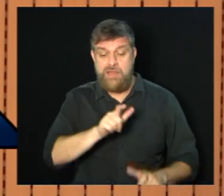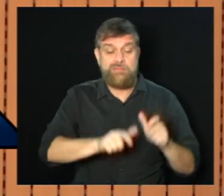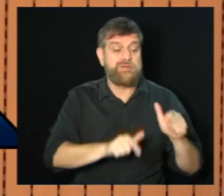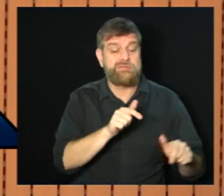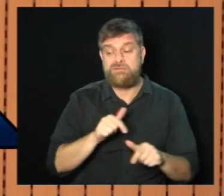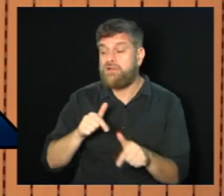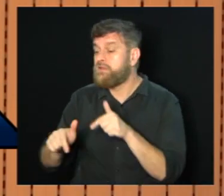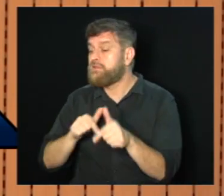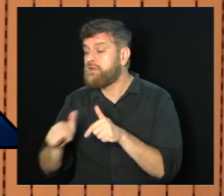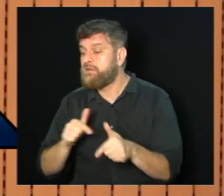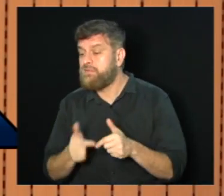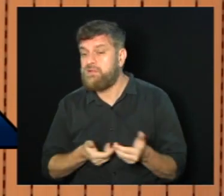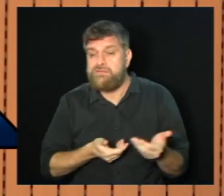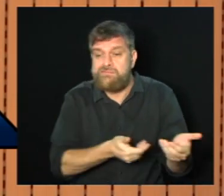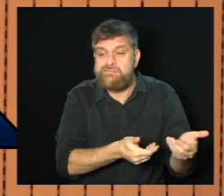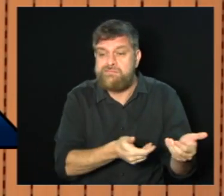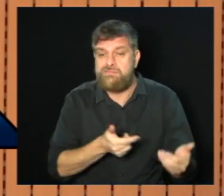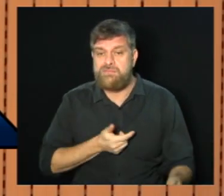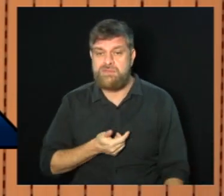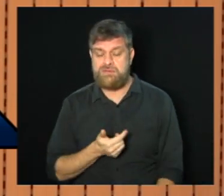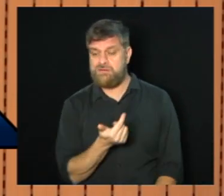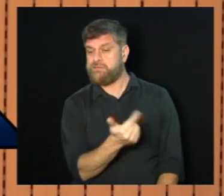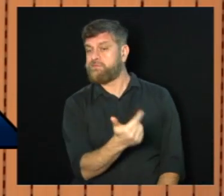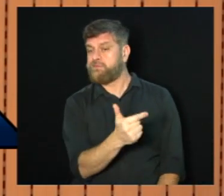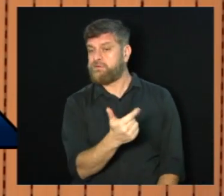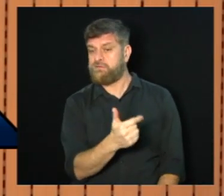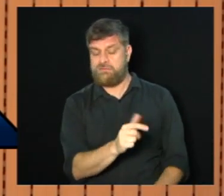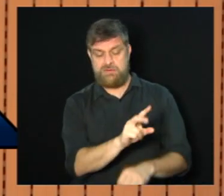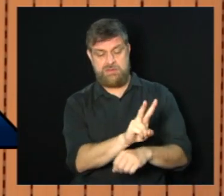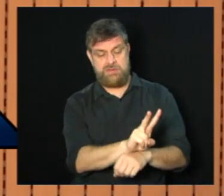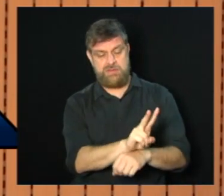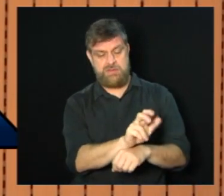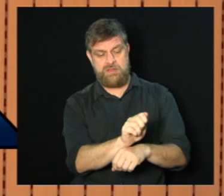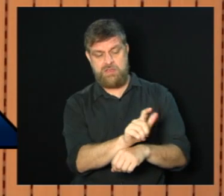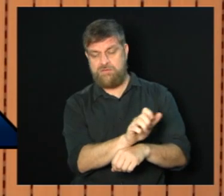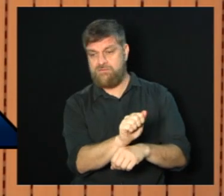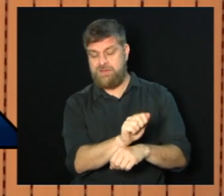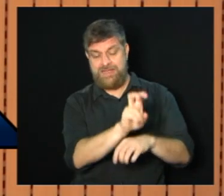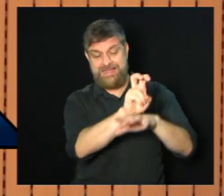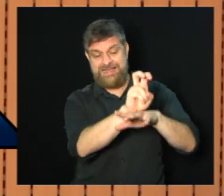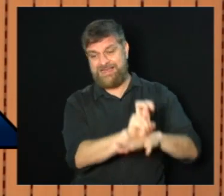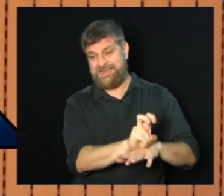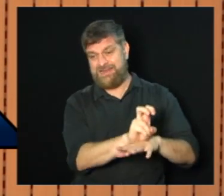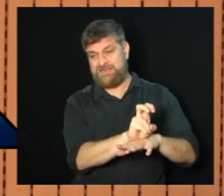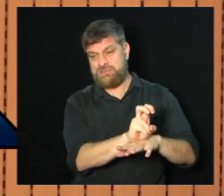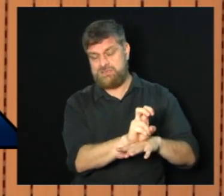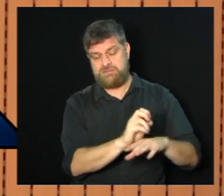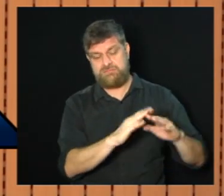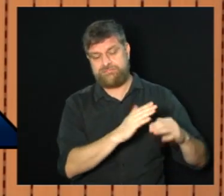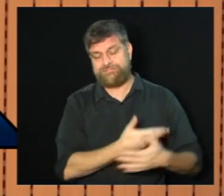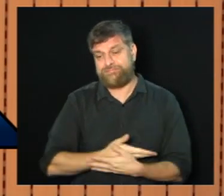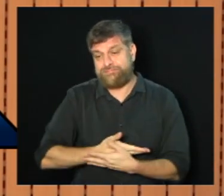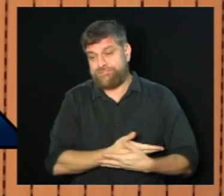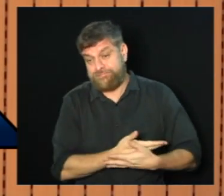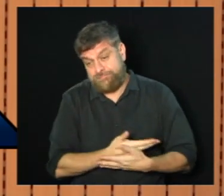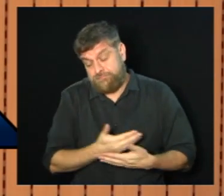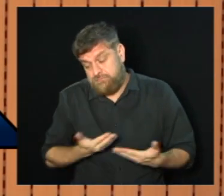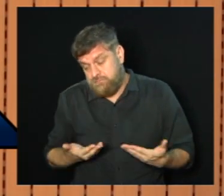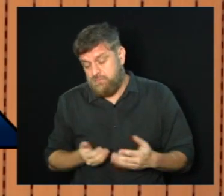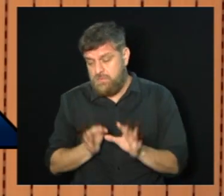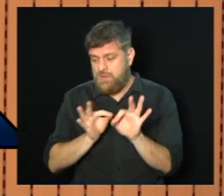que estão pedindo a conta no emprego porque não tem lugar para largar seus filhos. Então, esse projeto aí é um projeto muito